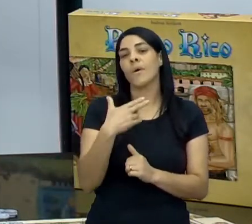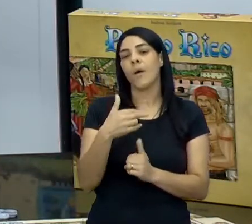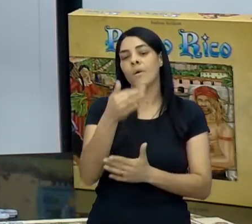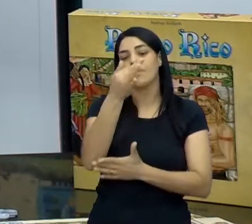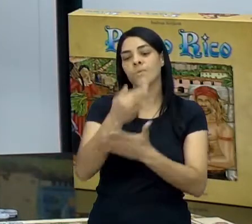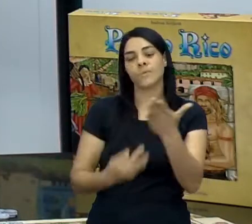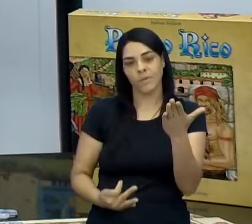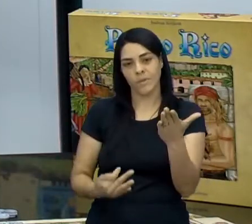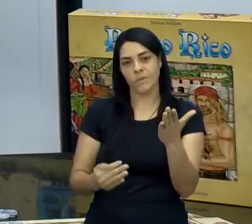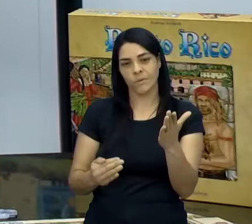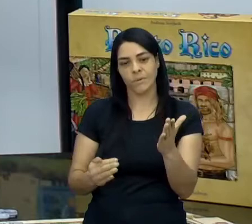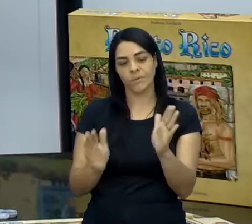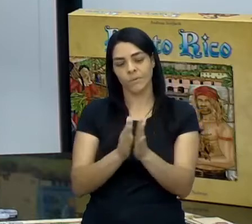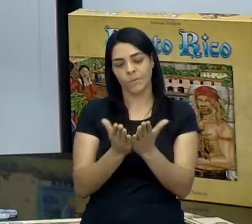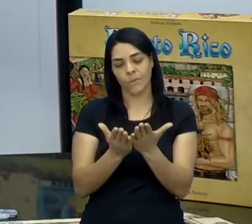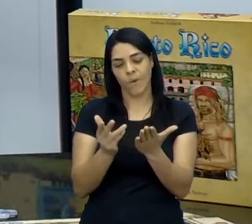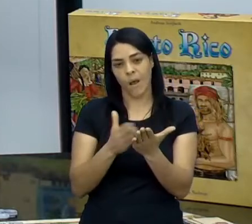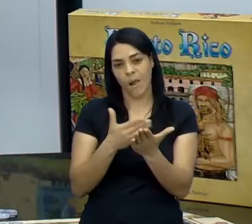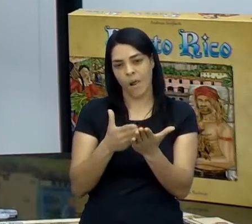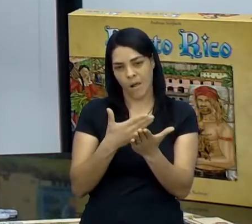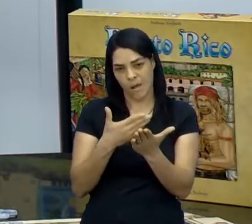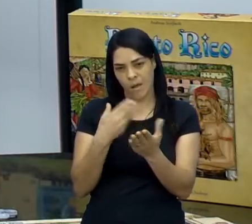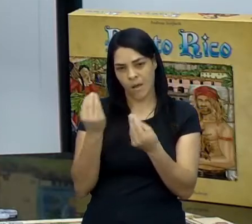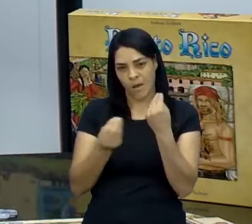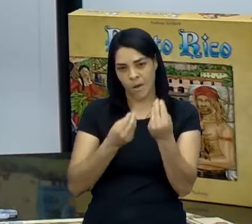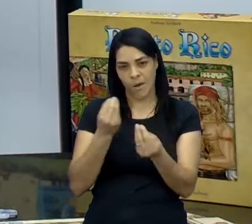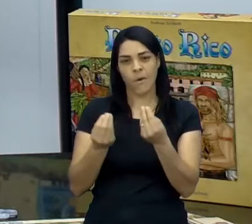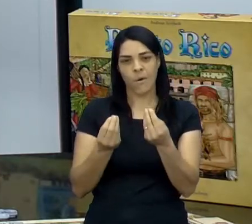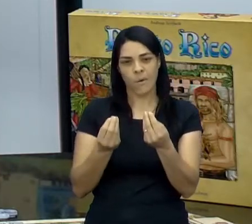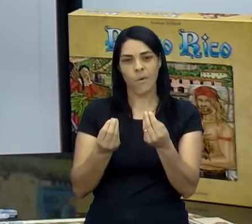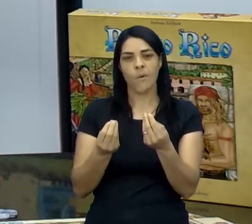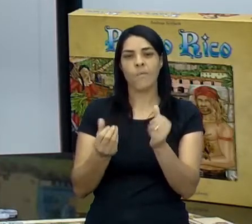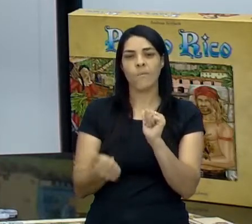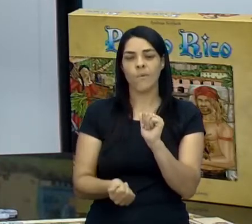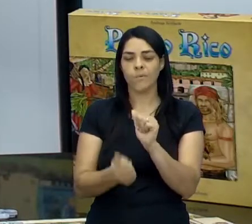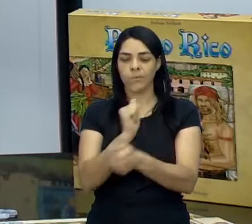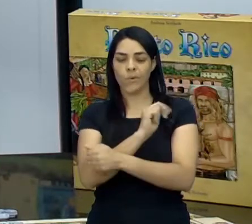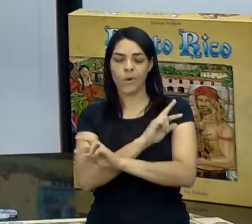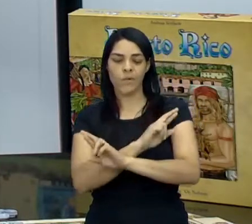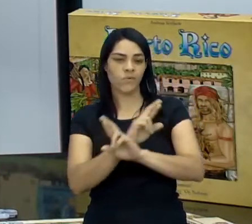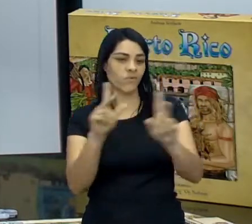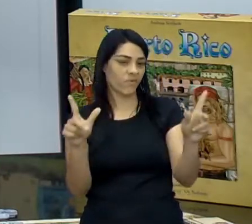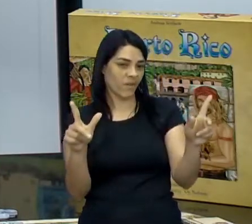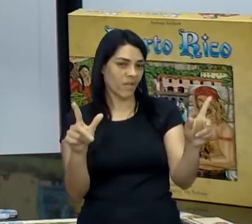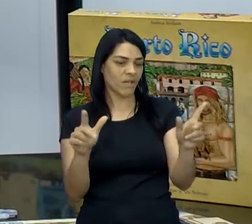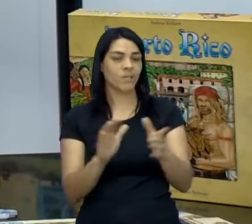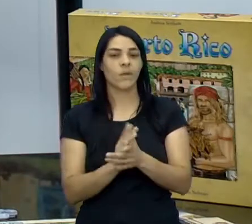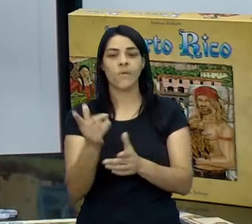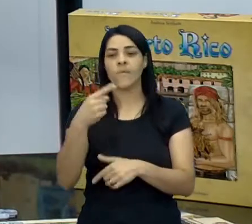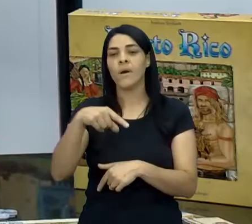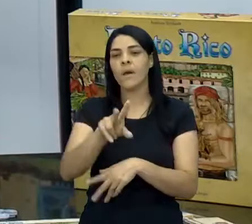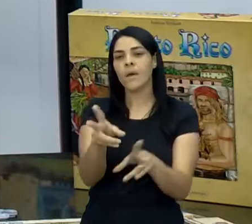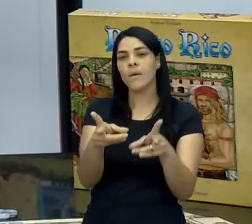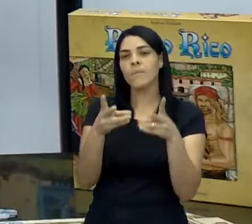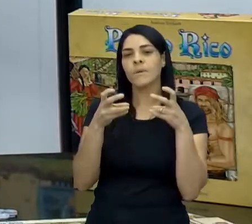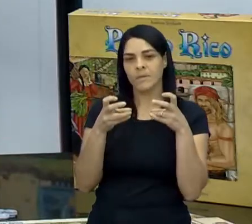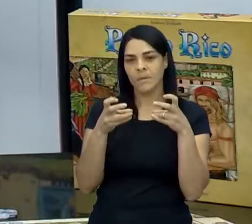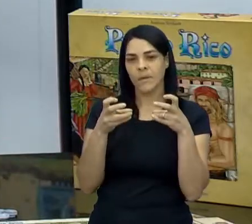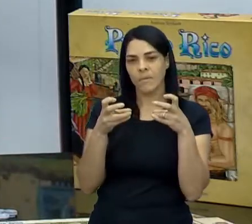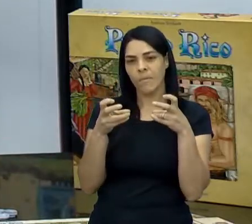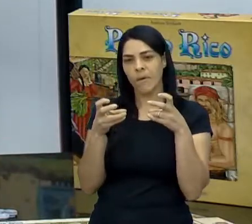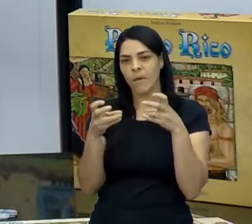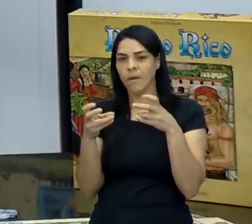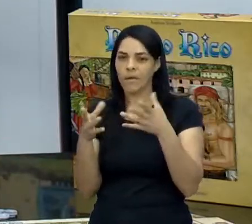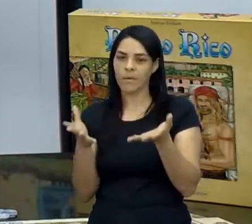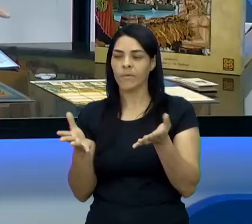textos aqui do manual do King Domino? Como é um jogo numa outra pegada, ele vai ser diferente. Vocês perceberam que tem bastante semelhança entre o manual